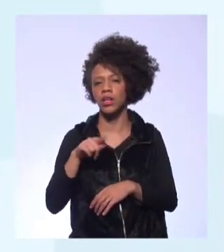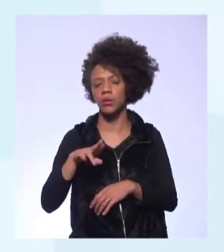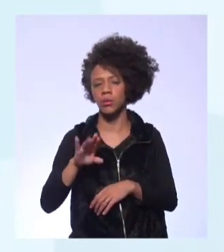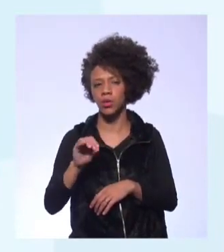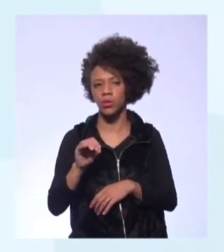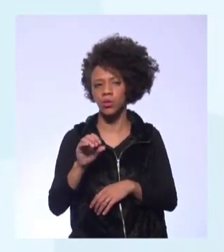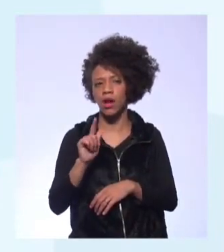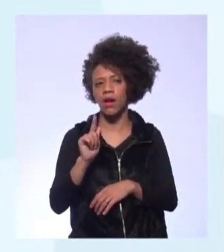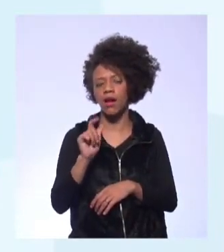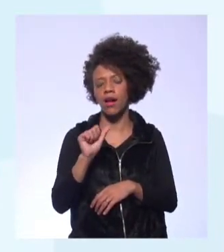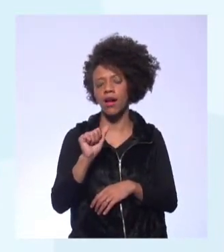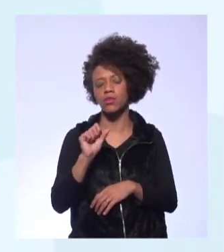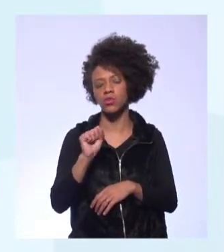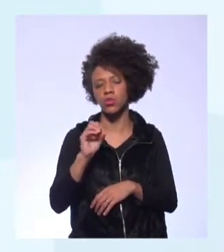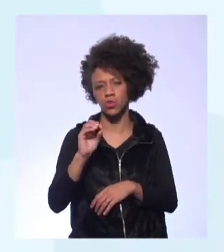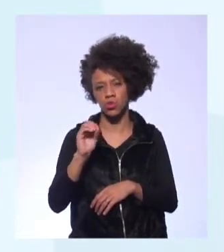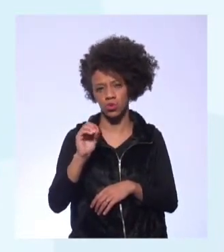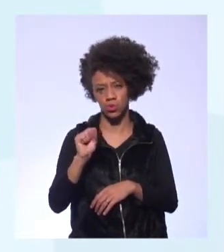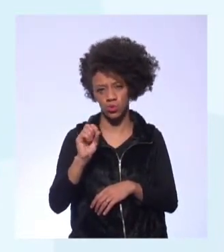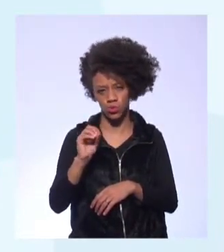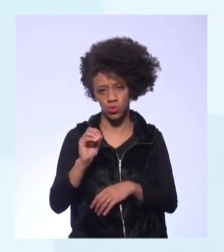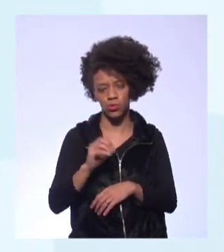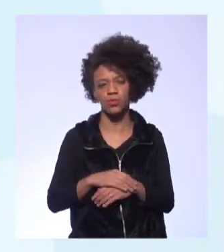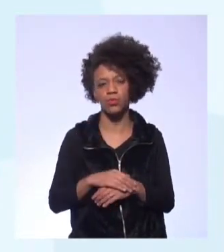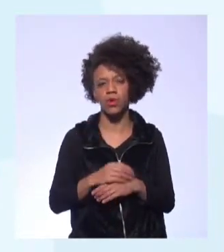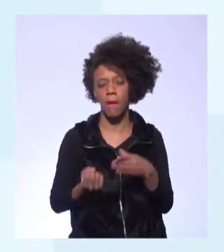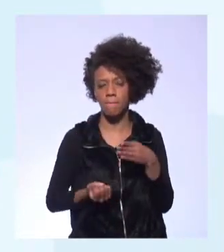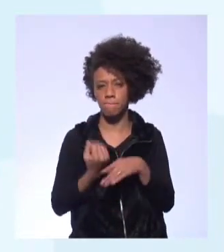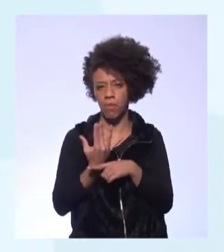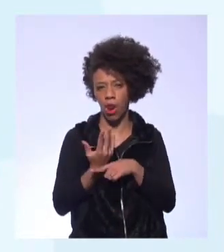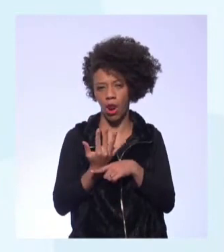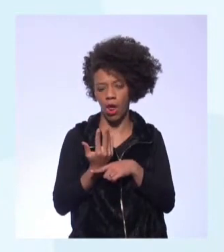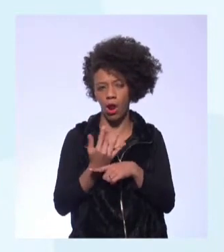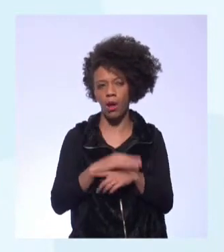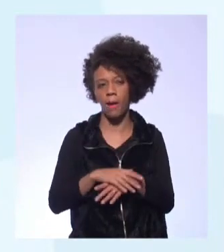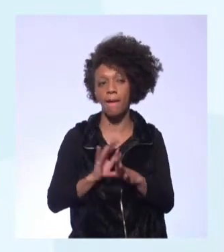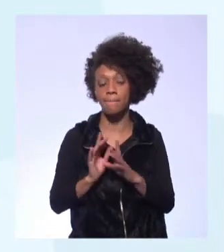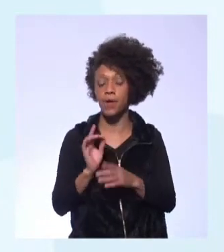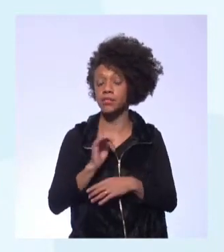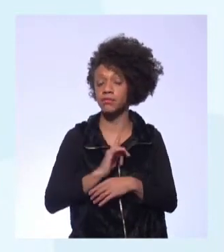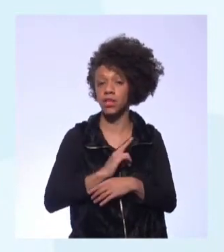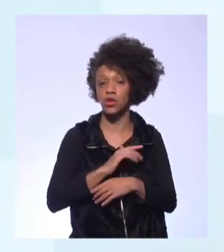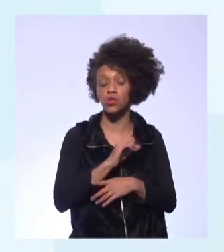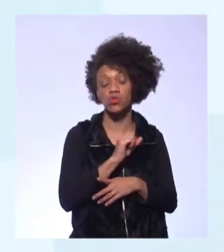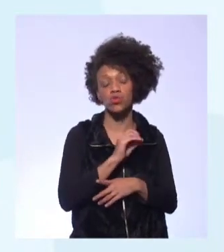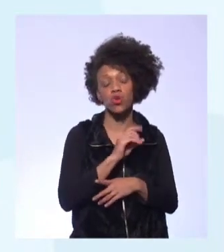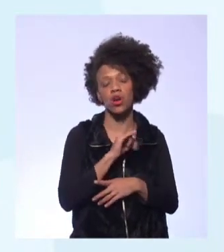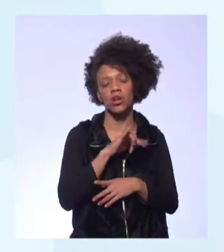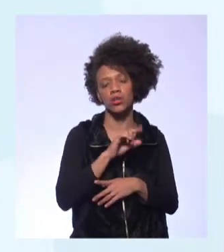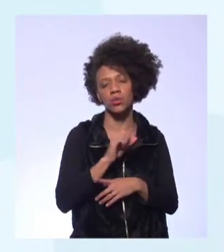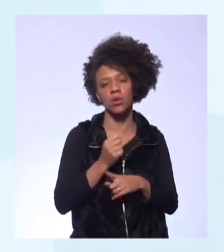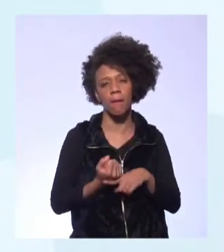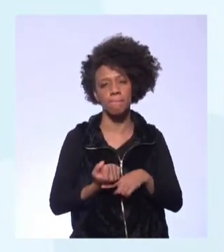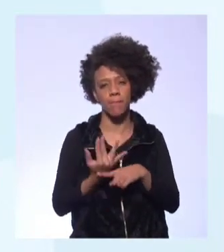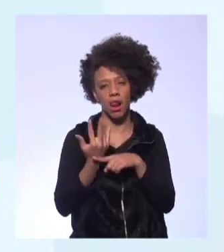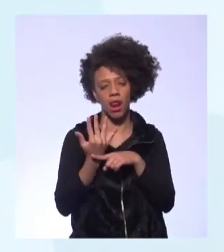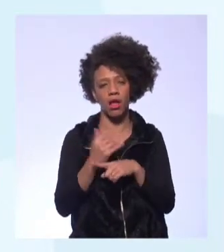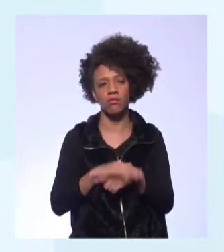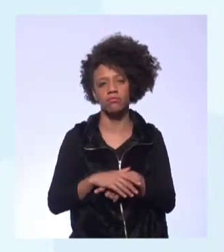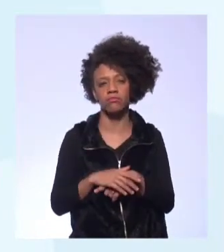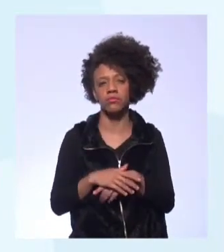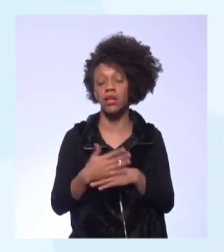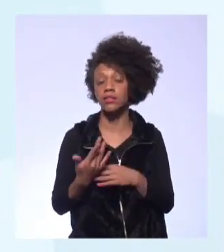estado aquoso. O que é estado aquoso? Não existe estado aquoso. Mas quando eu tenho um sólido ou um gás, né, dissolvido em água. Então,